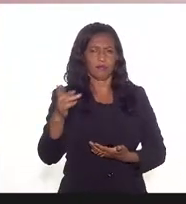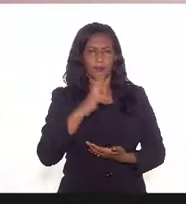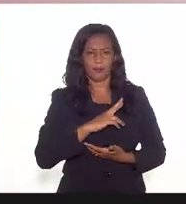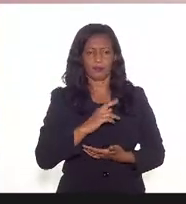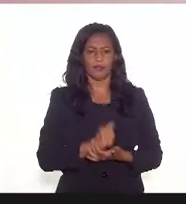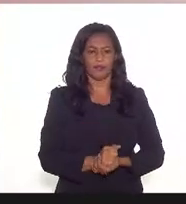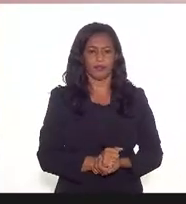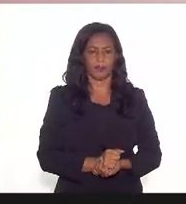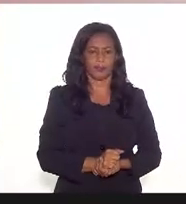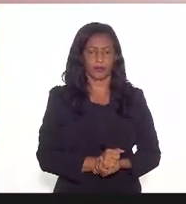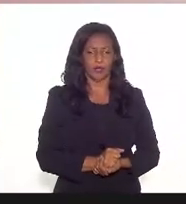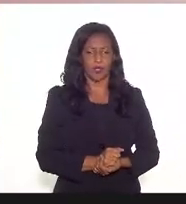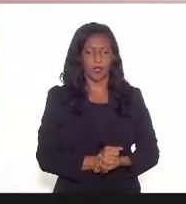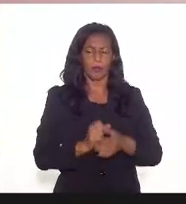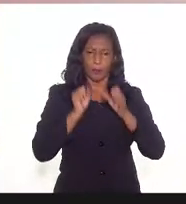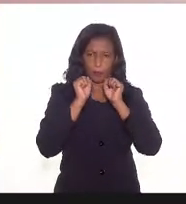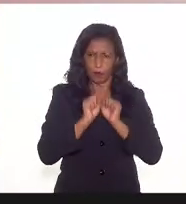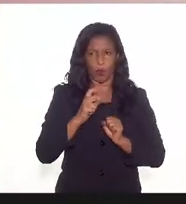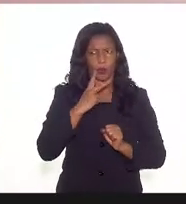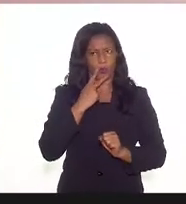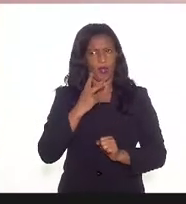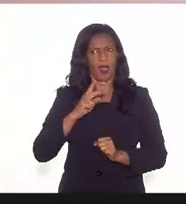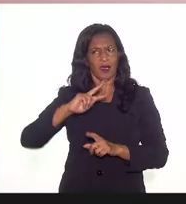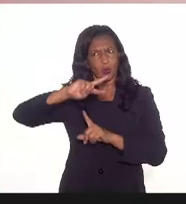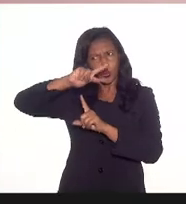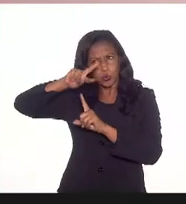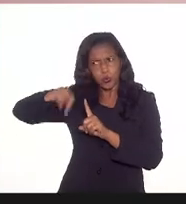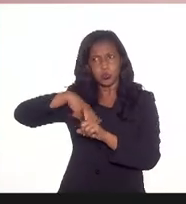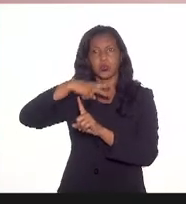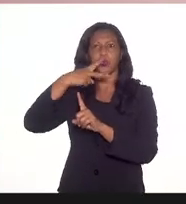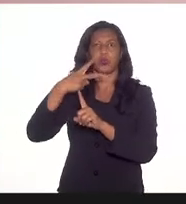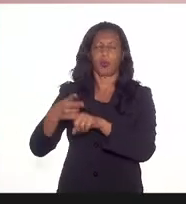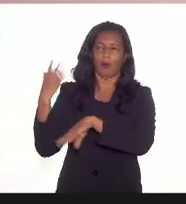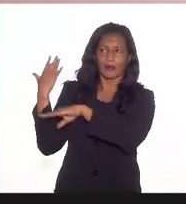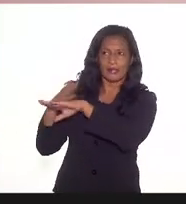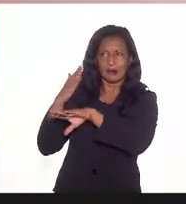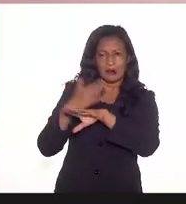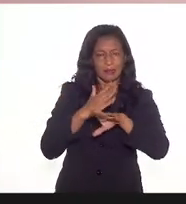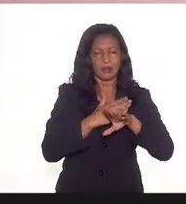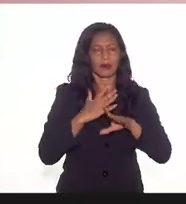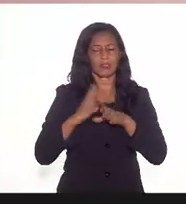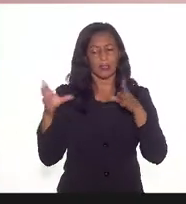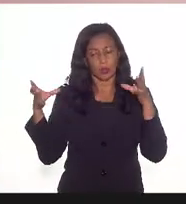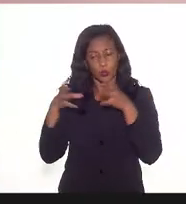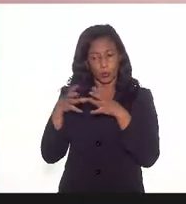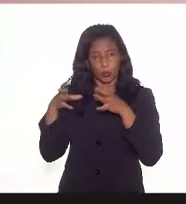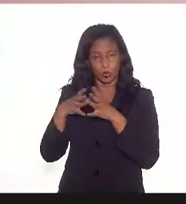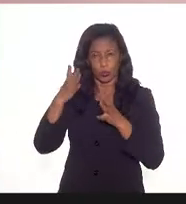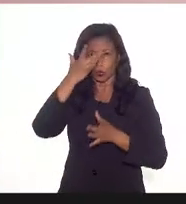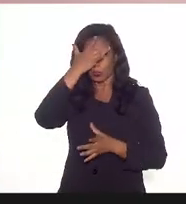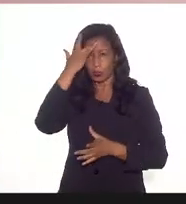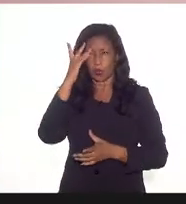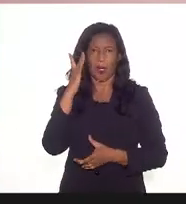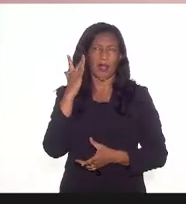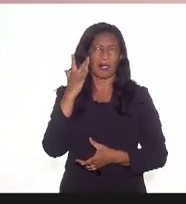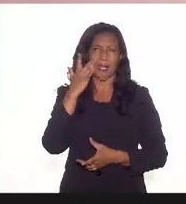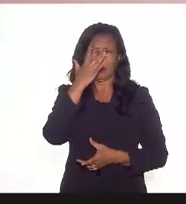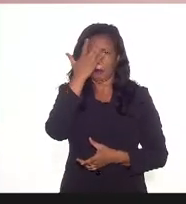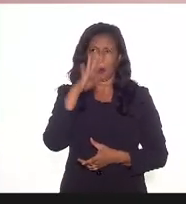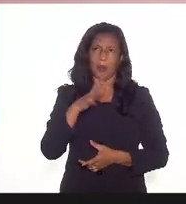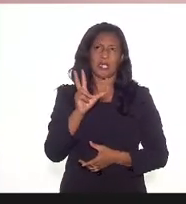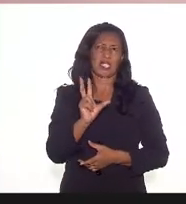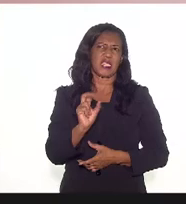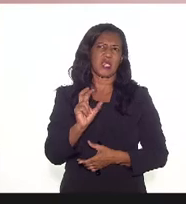Posso falar que eu acho que a gente mais que dobrou, a gente triplicou a área e a gente está treinando ativamente. A gente tem hoje, acho que, aproximadamente 50 agentes de